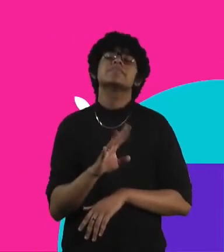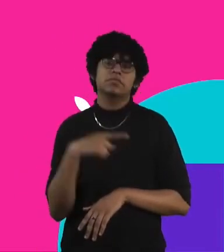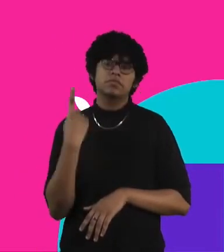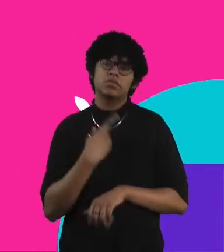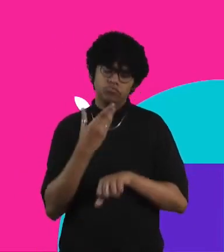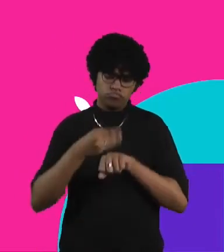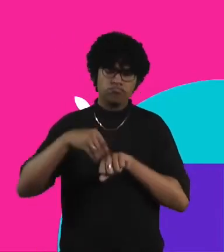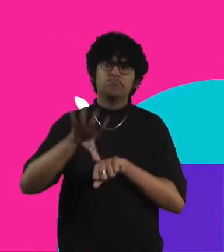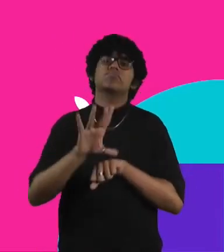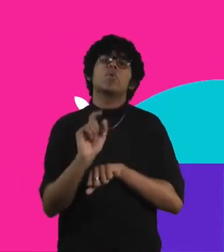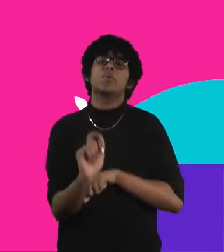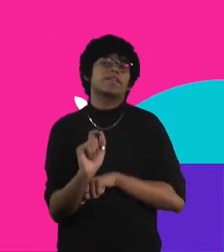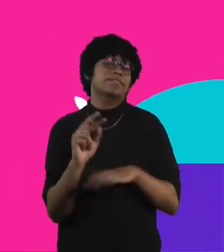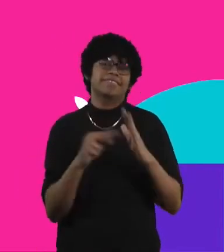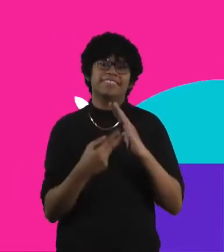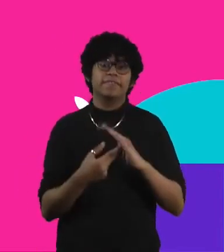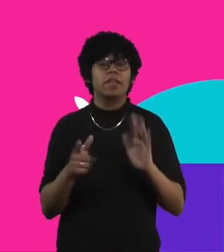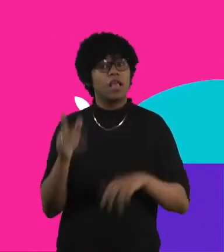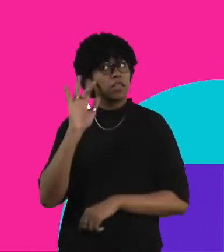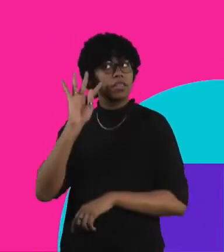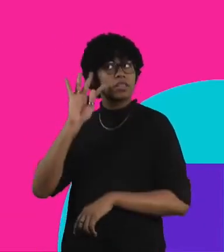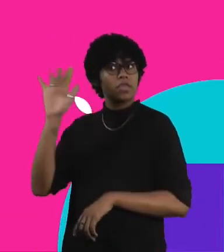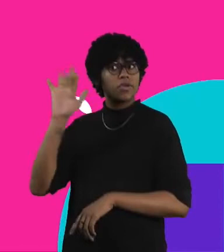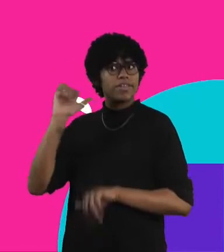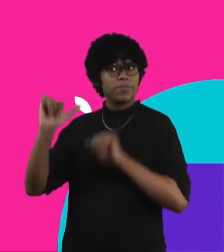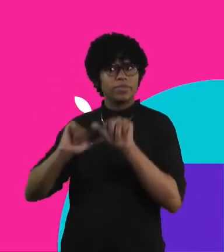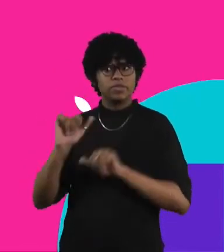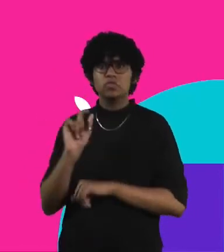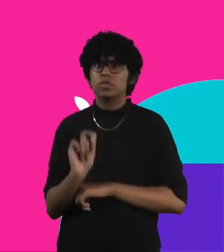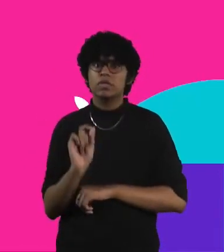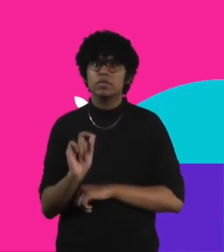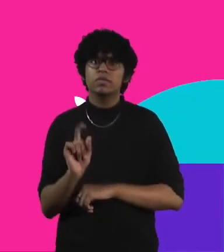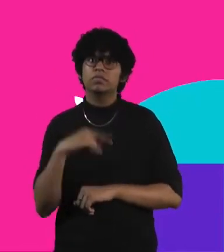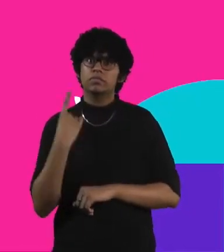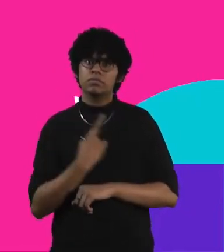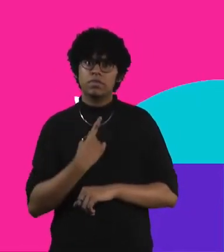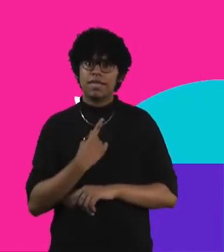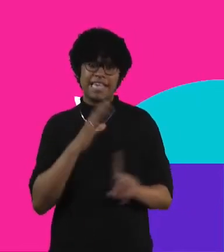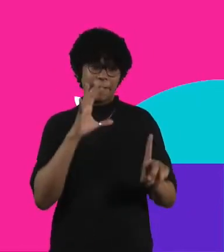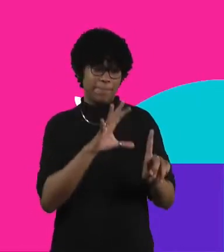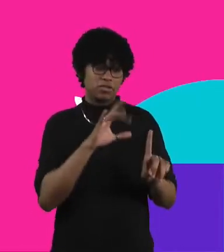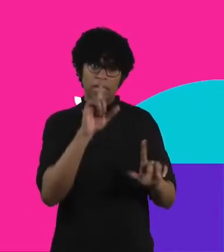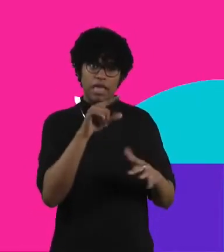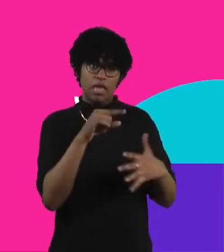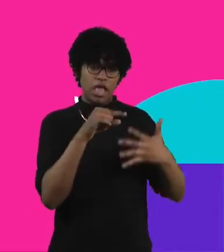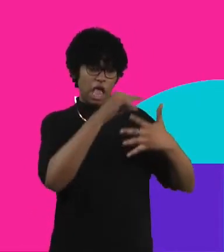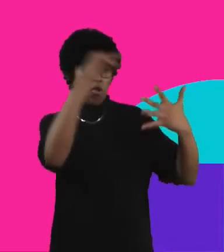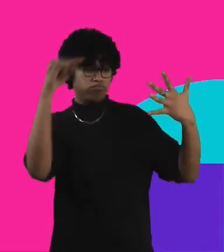pouco do que é. Na teoria de mudança, a gente coloca o impacto lá no final, que é a